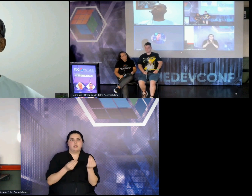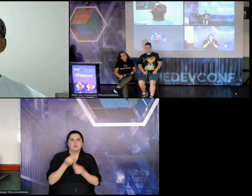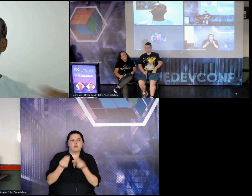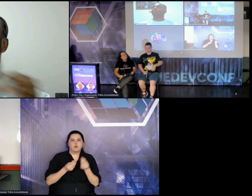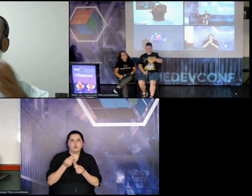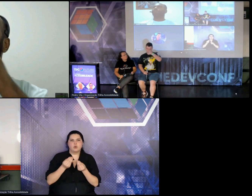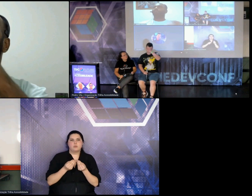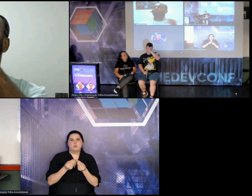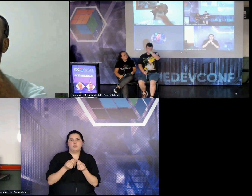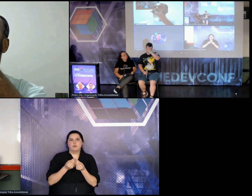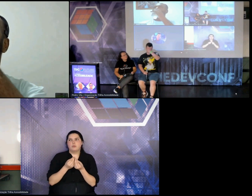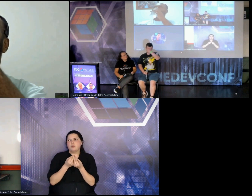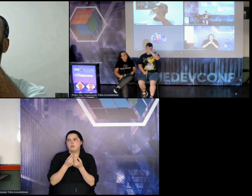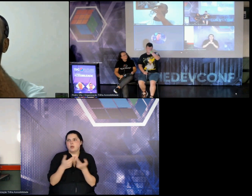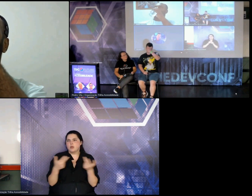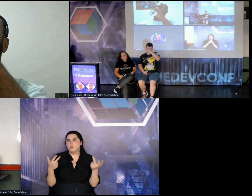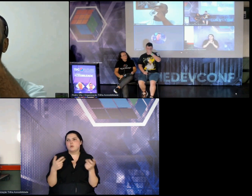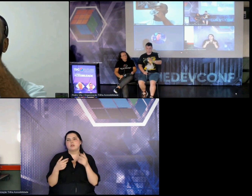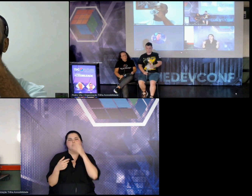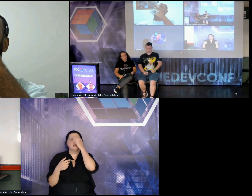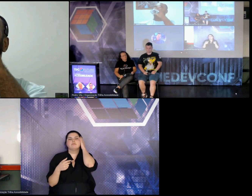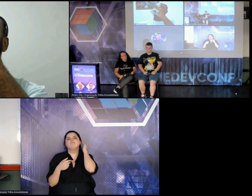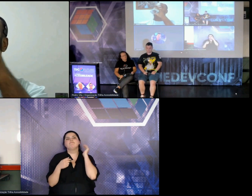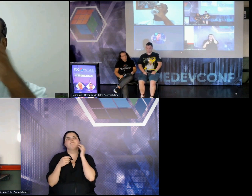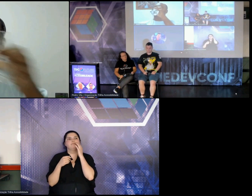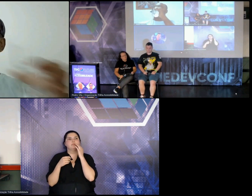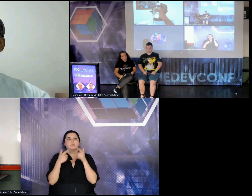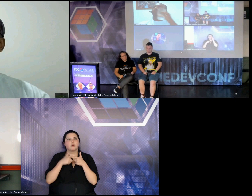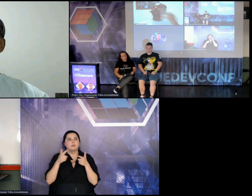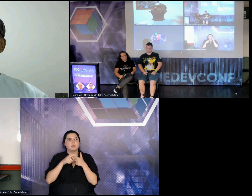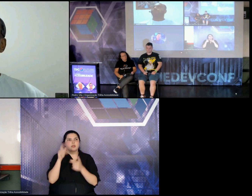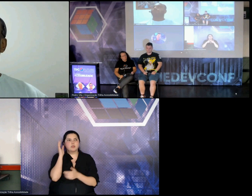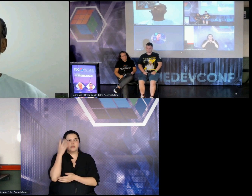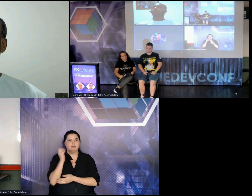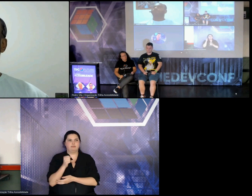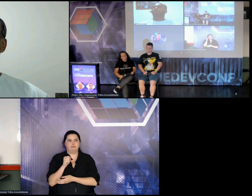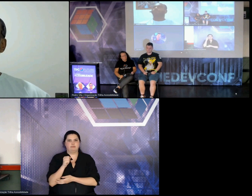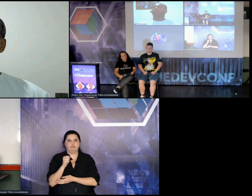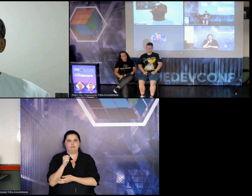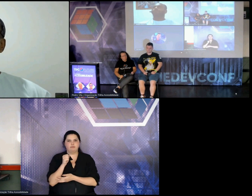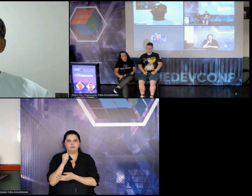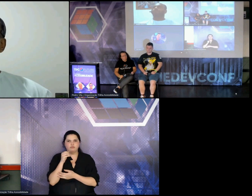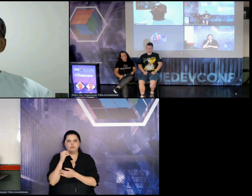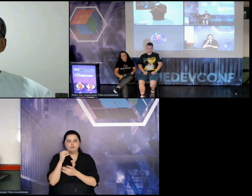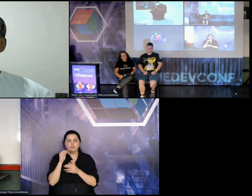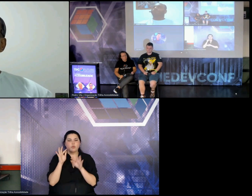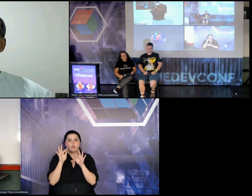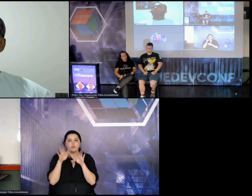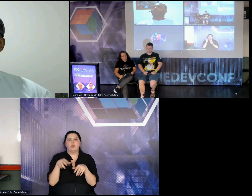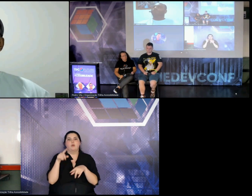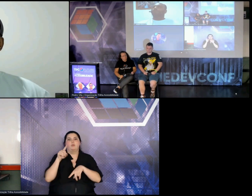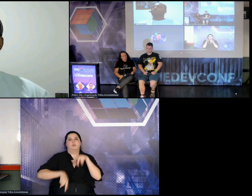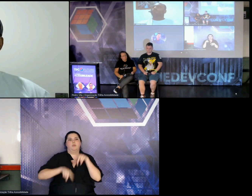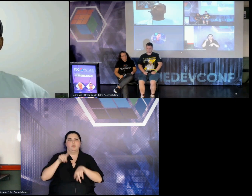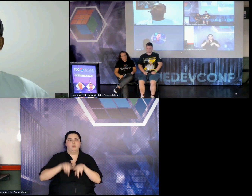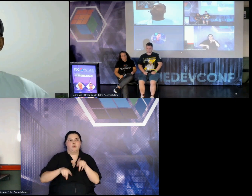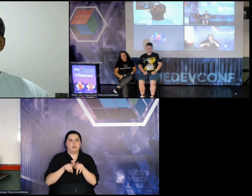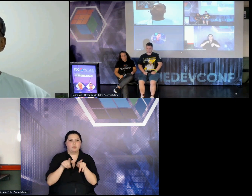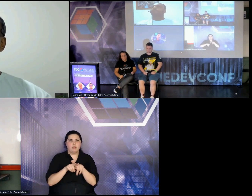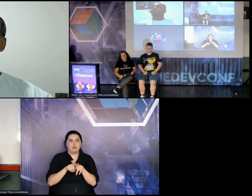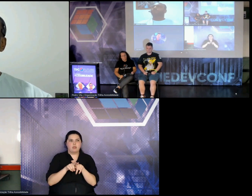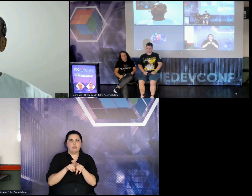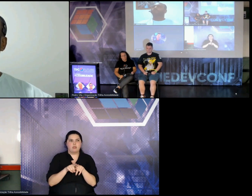a ser resolvido, né, no final de que o produto digital já